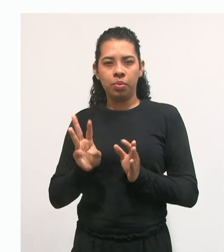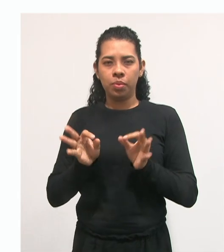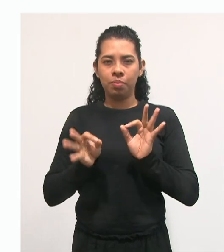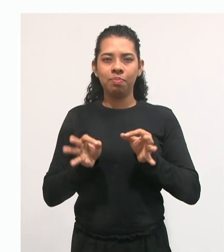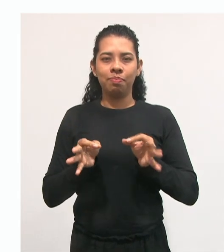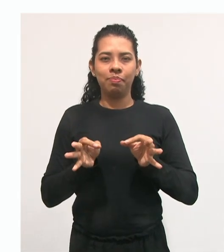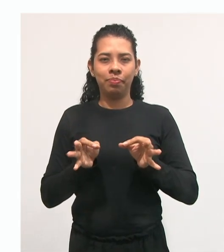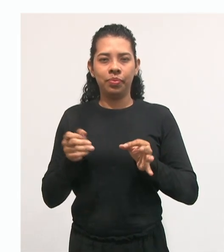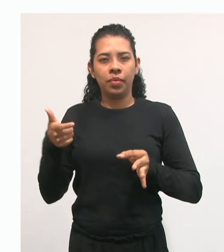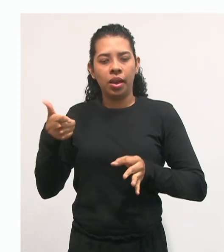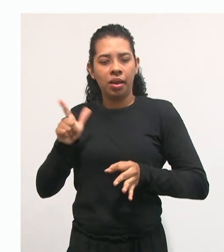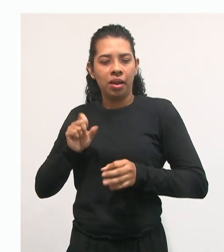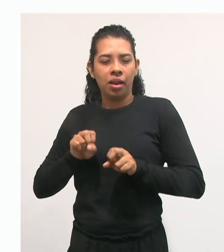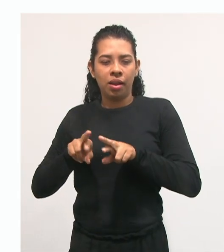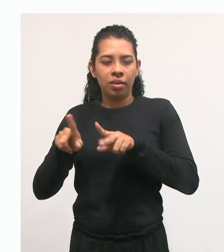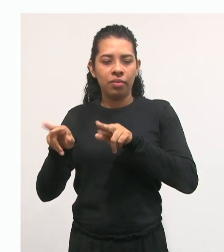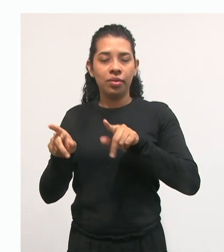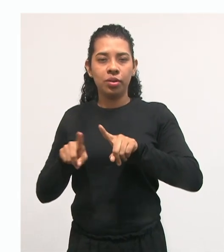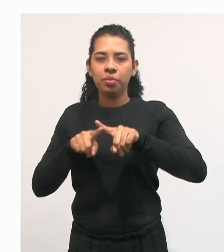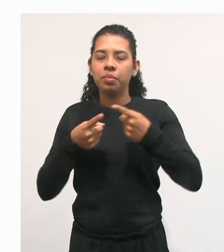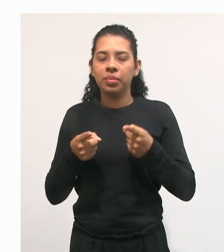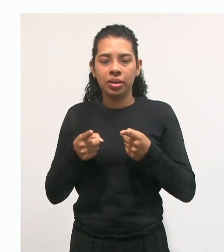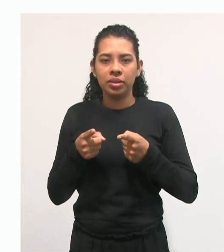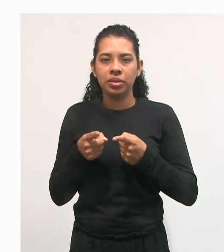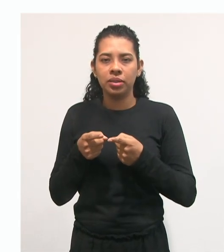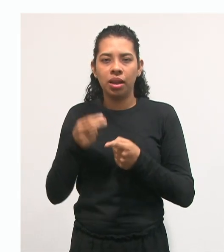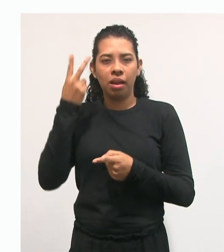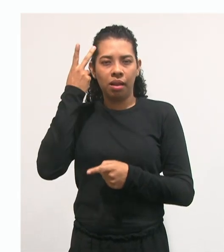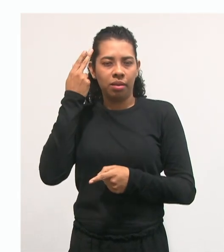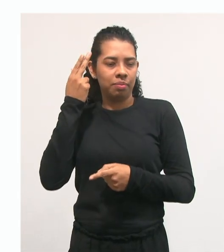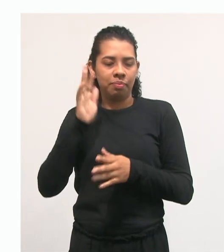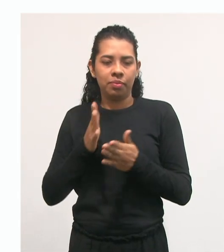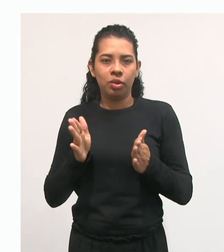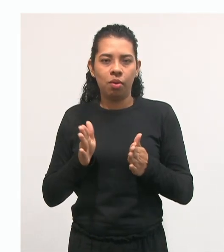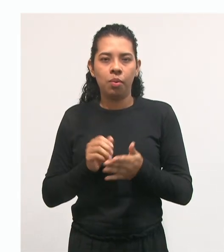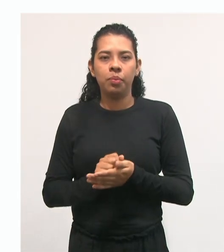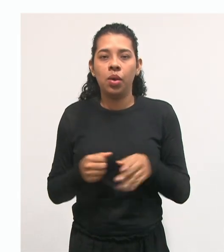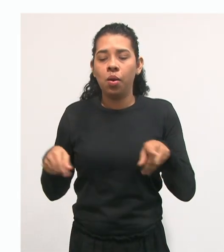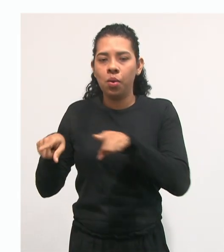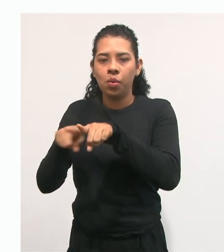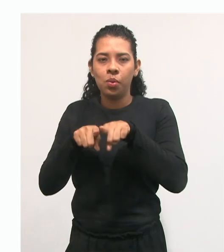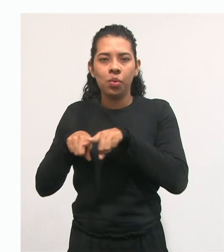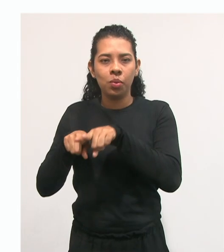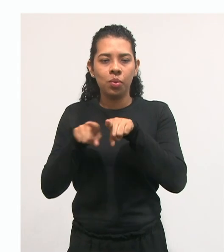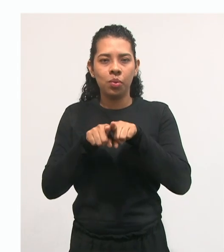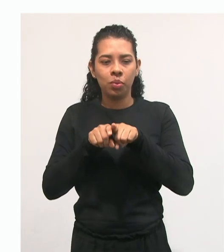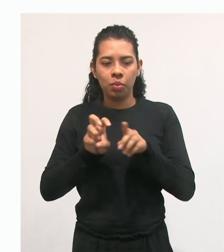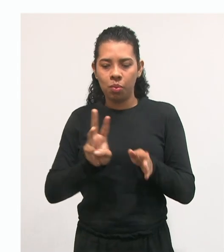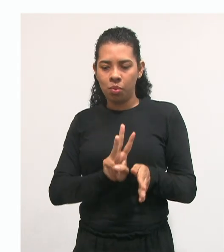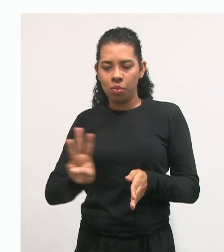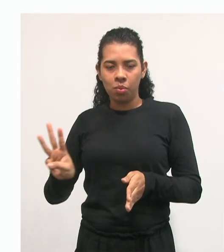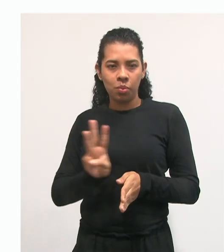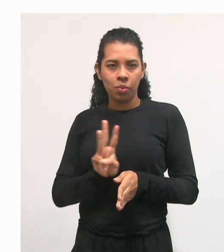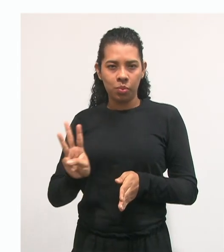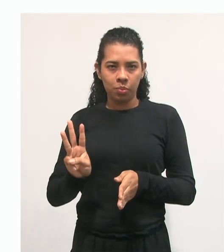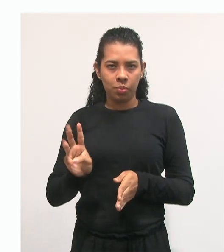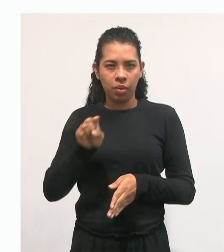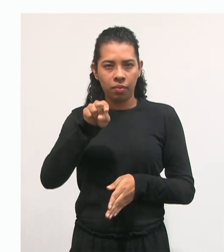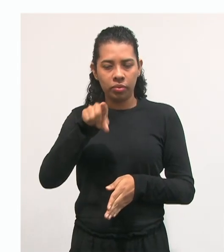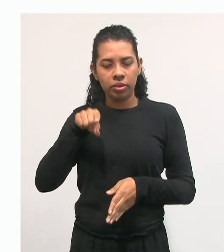de aprendizagem, é a mesma coisa, tá? Não tem diferença nenhuma, é só uma outra marca, vamos colocar assim.